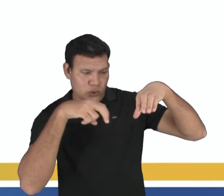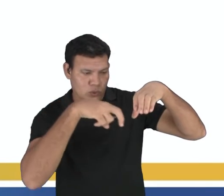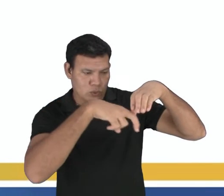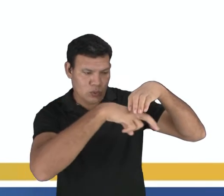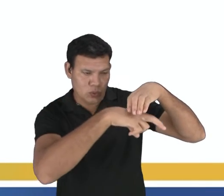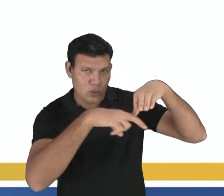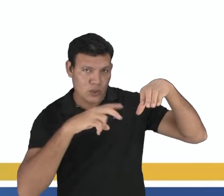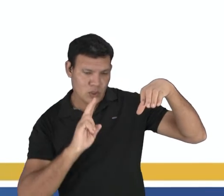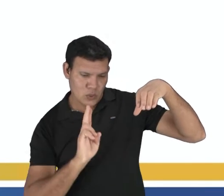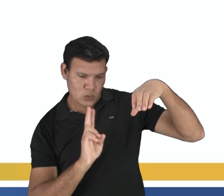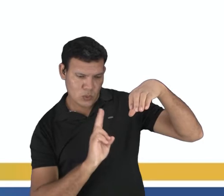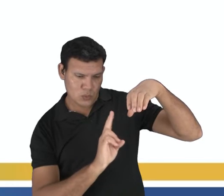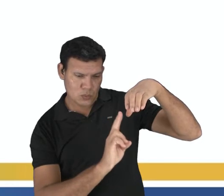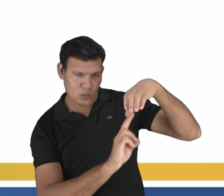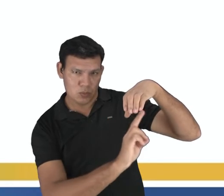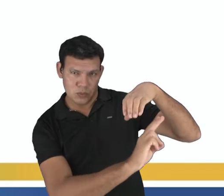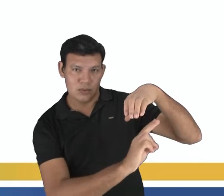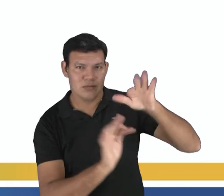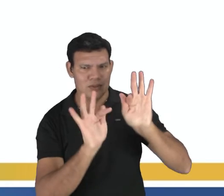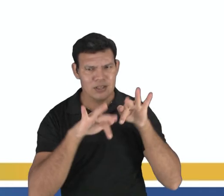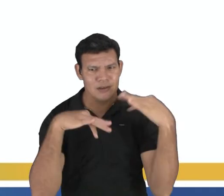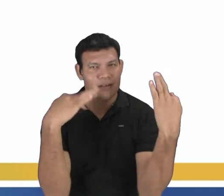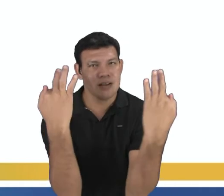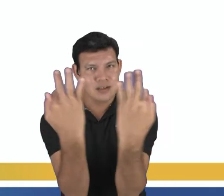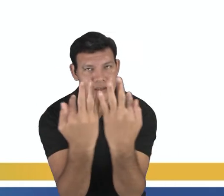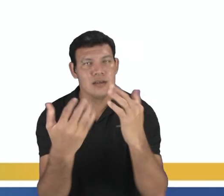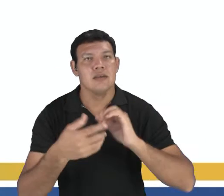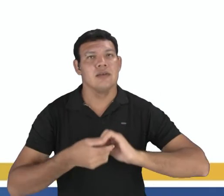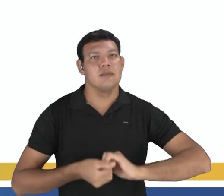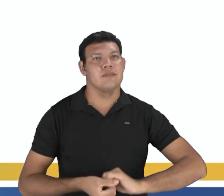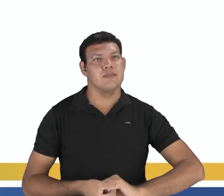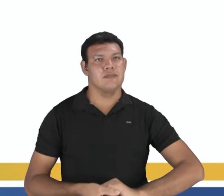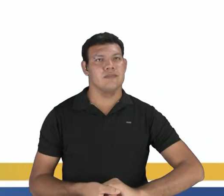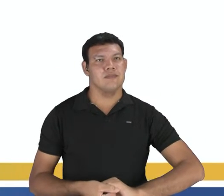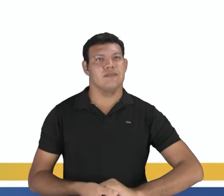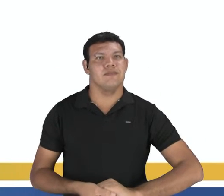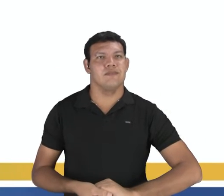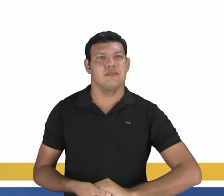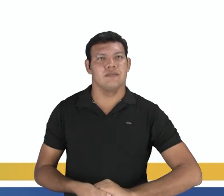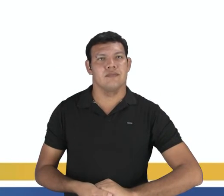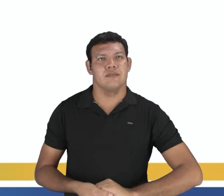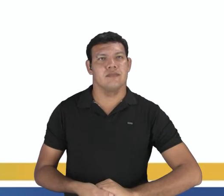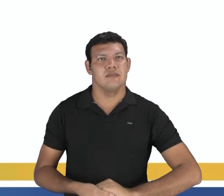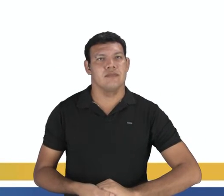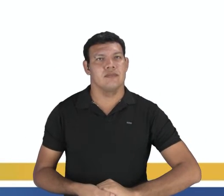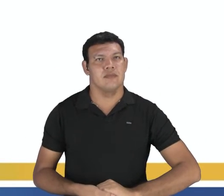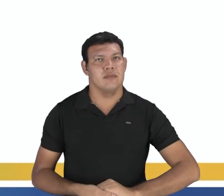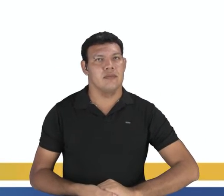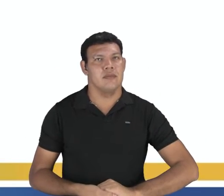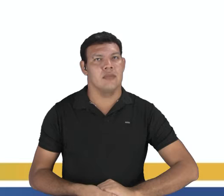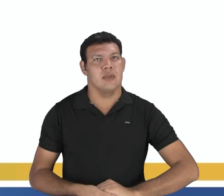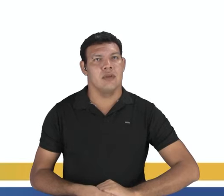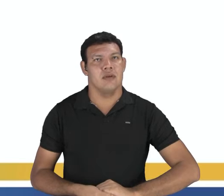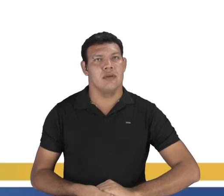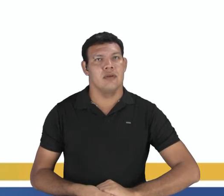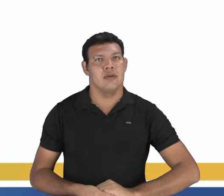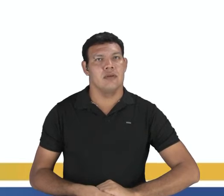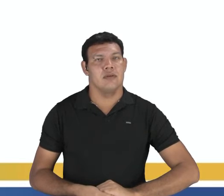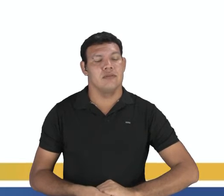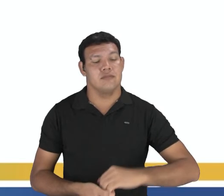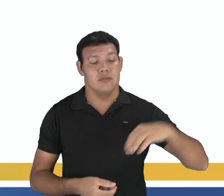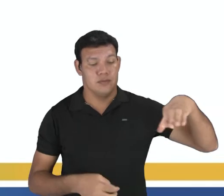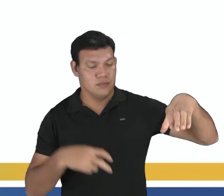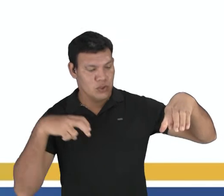Os Croods é uma história sobre uma família de homens da caverna com livre e mackay que